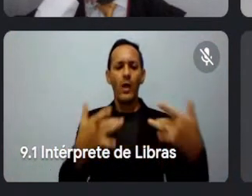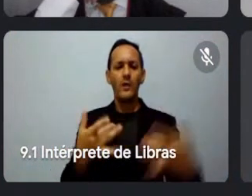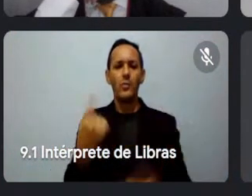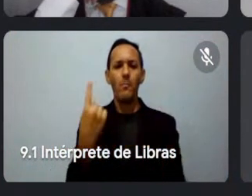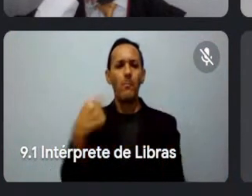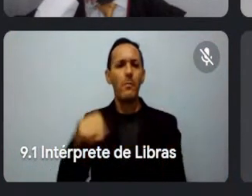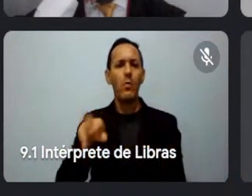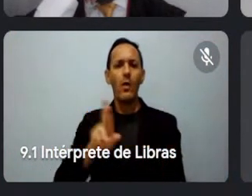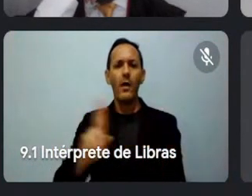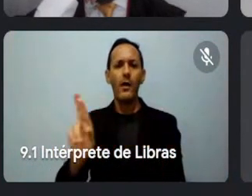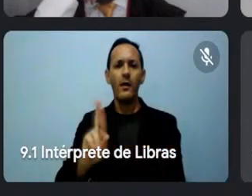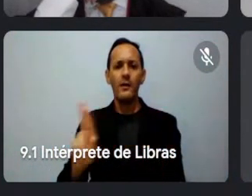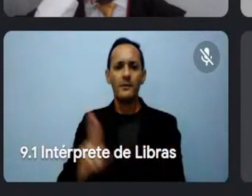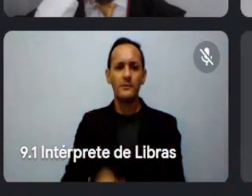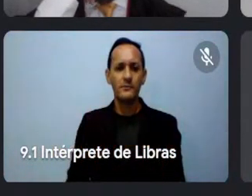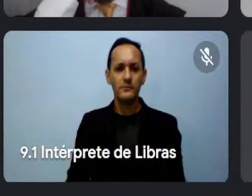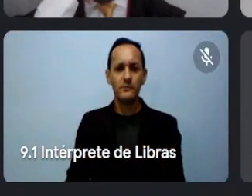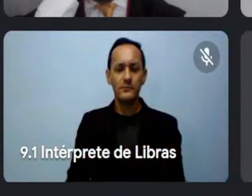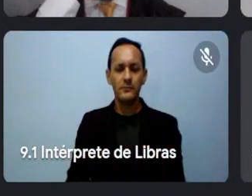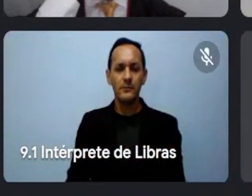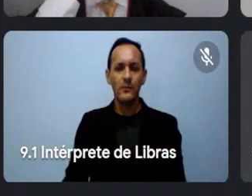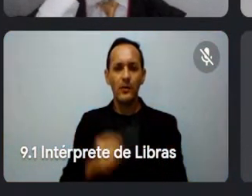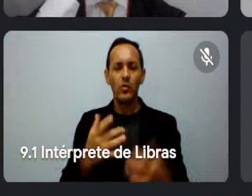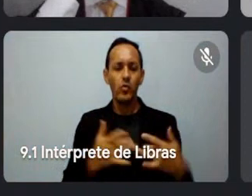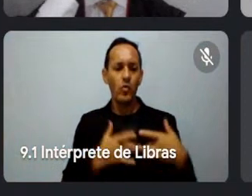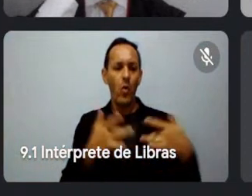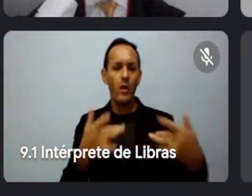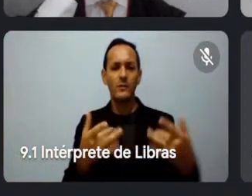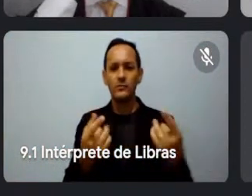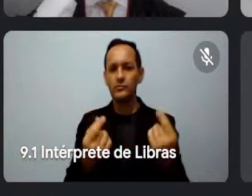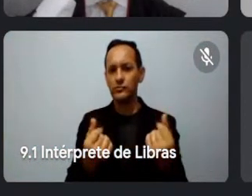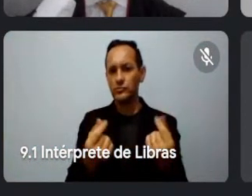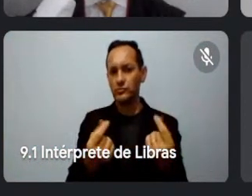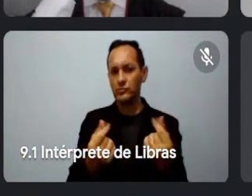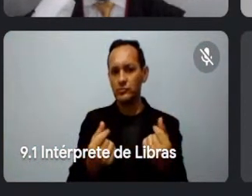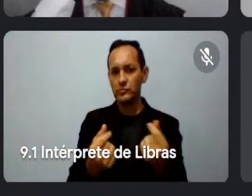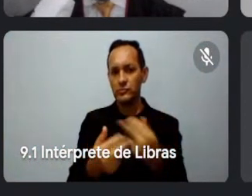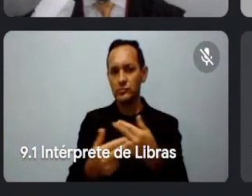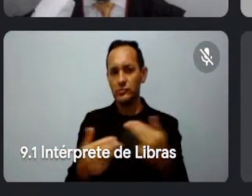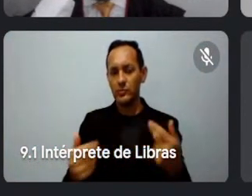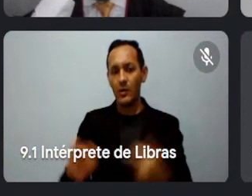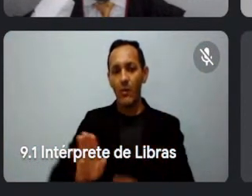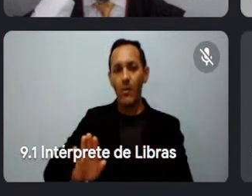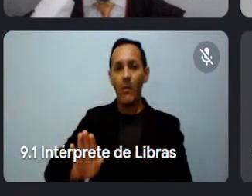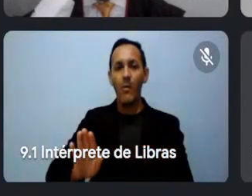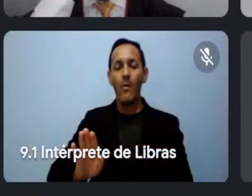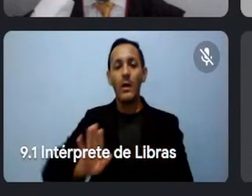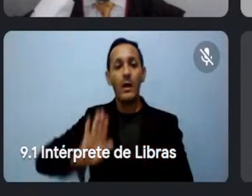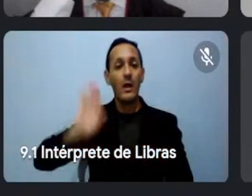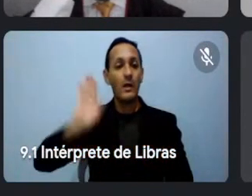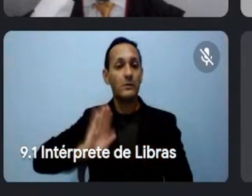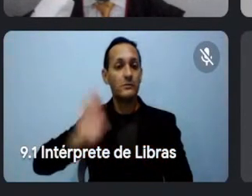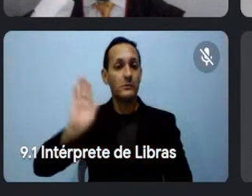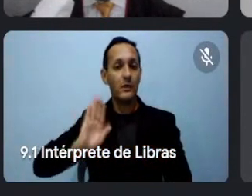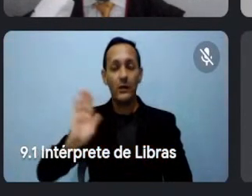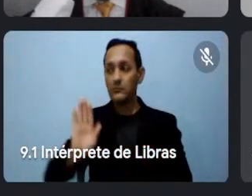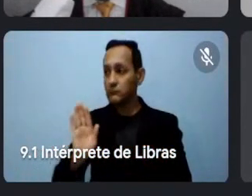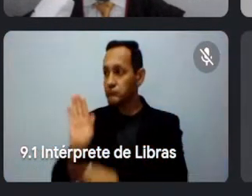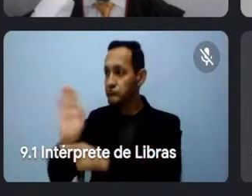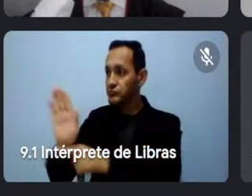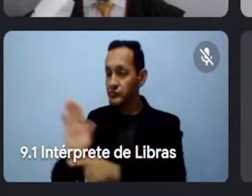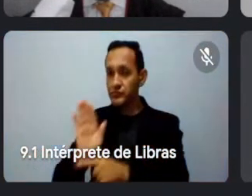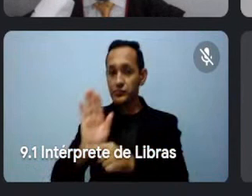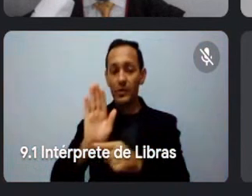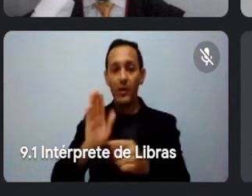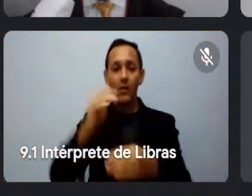de mil reais é doações realizadas pelo candidato hora prestador para outros candidatos após